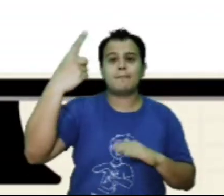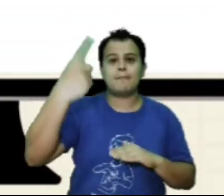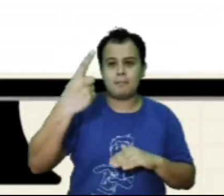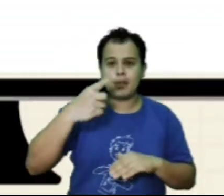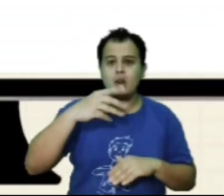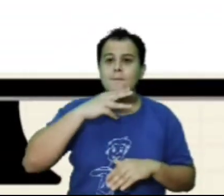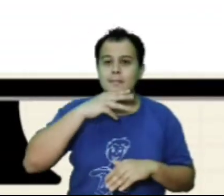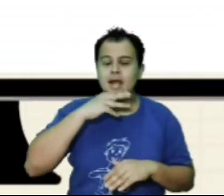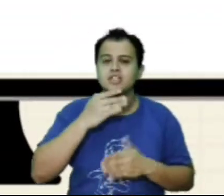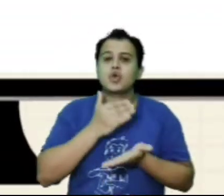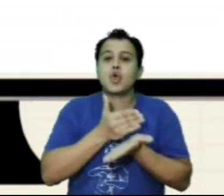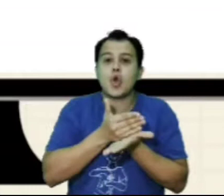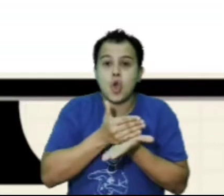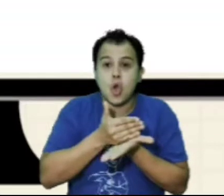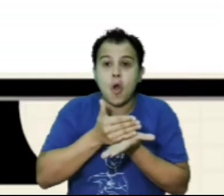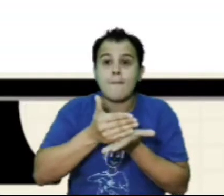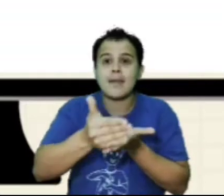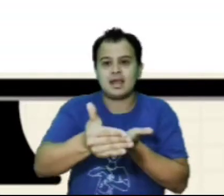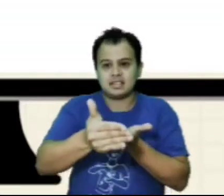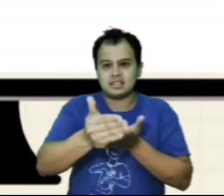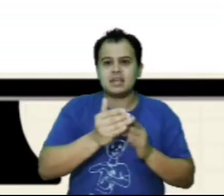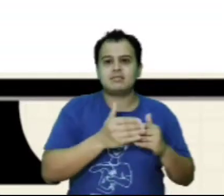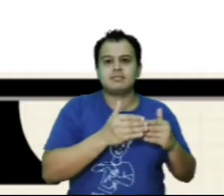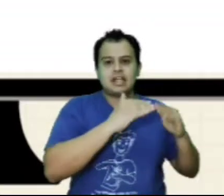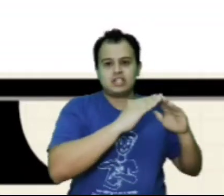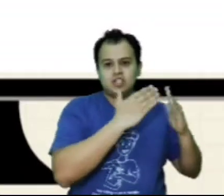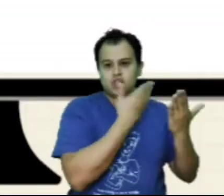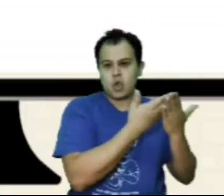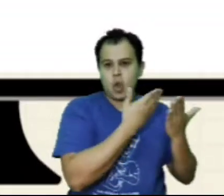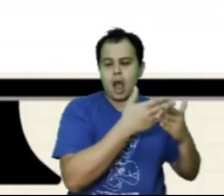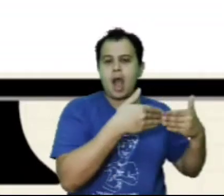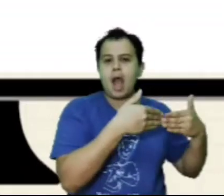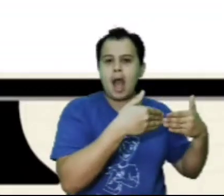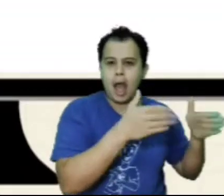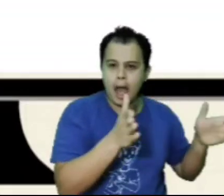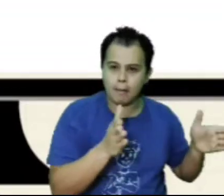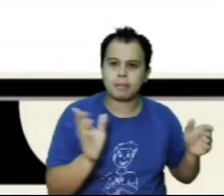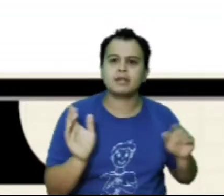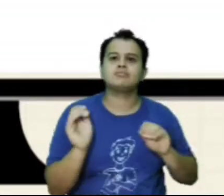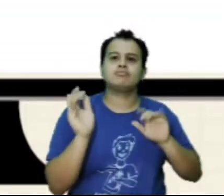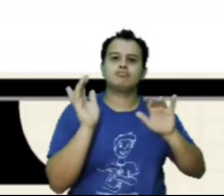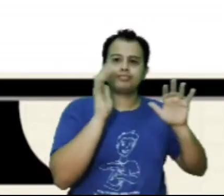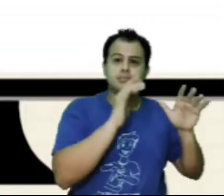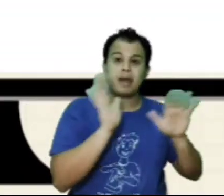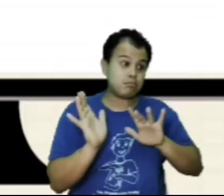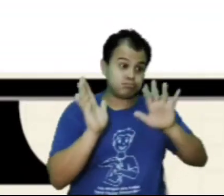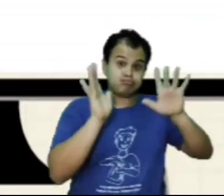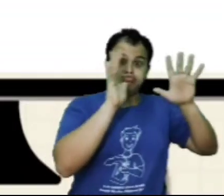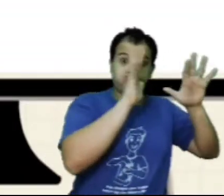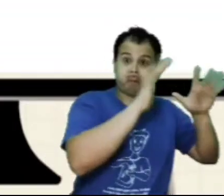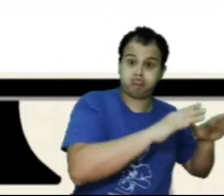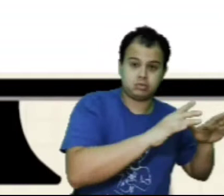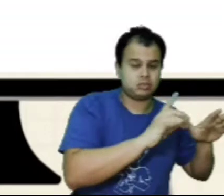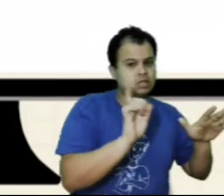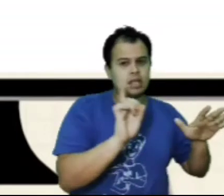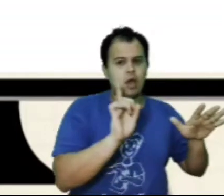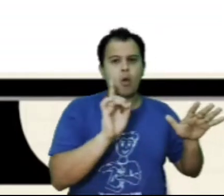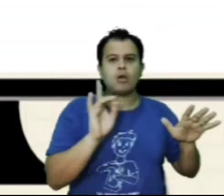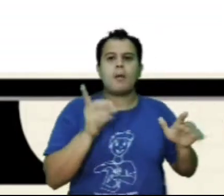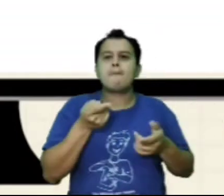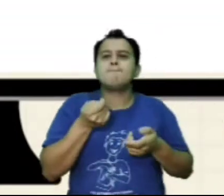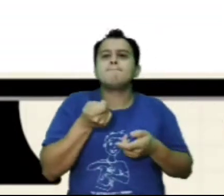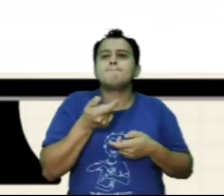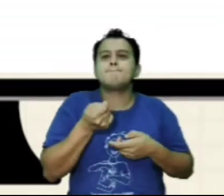presencial, que não vai ser na totalidade dos alunos. Eu vou analisar esse decreto com vocês rapidamente nessa reunião e depois